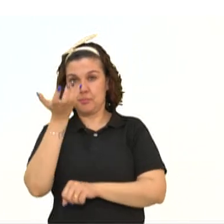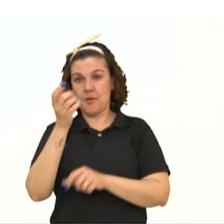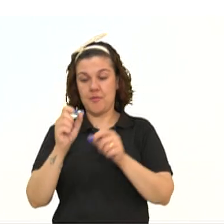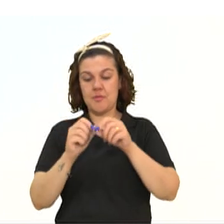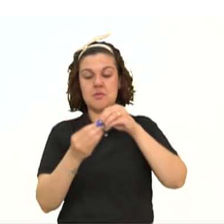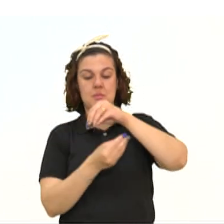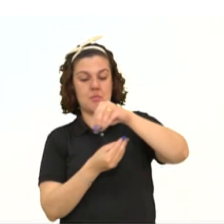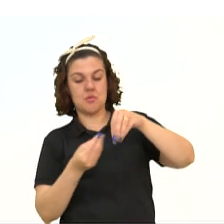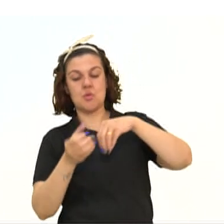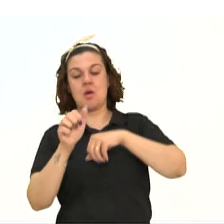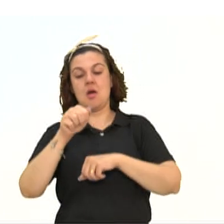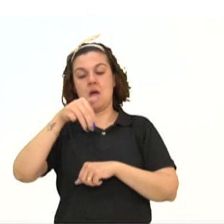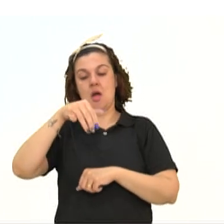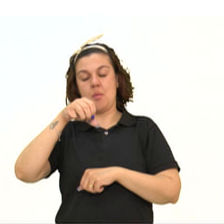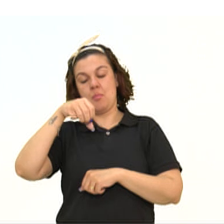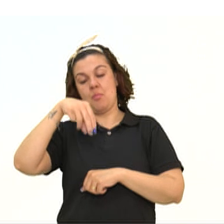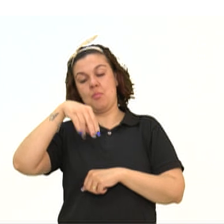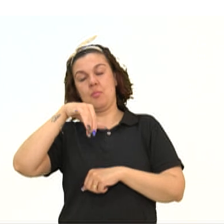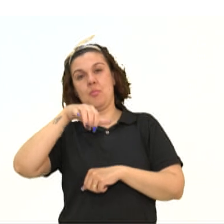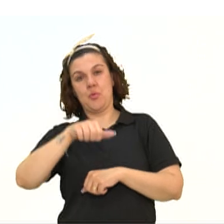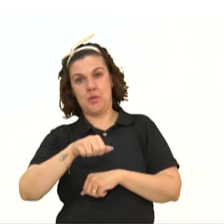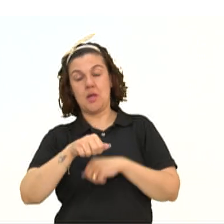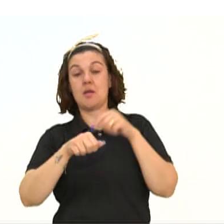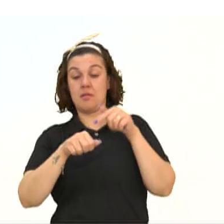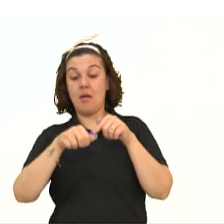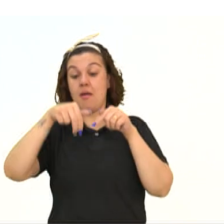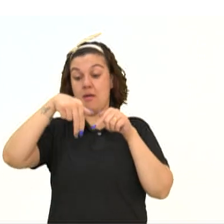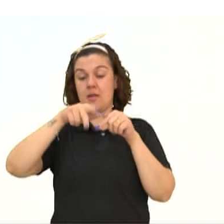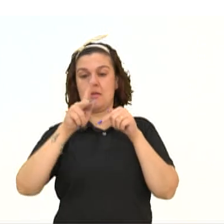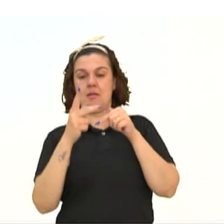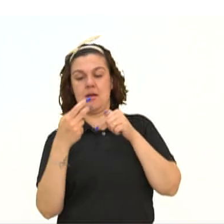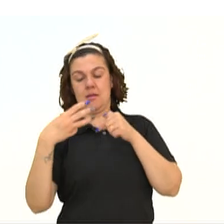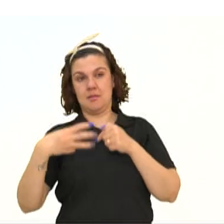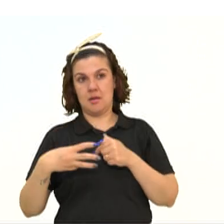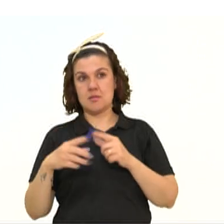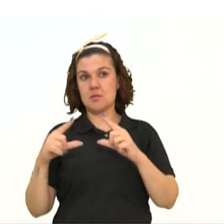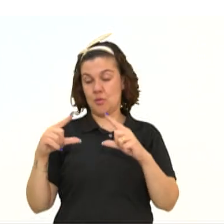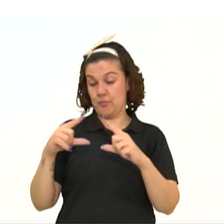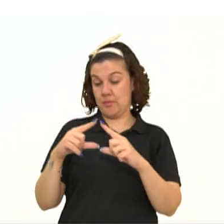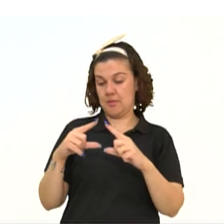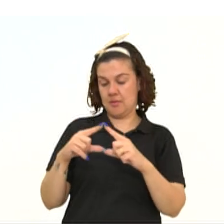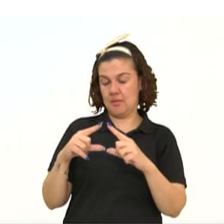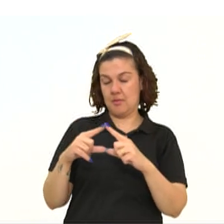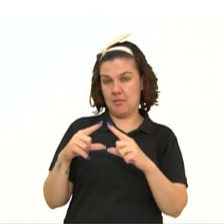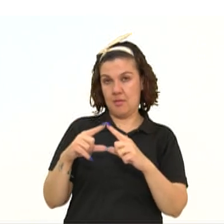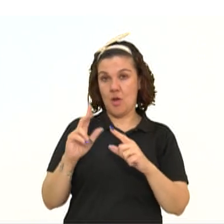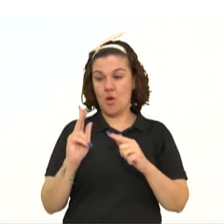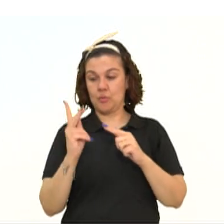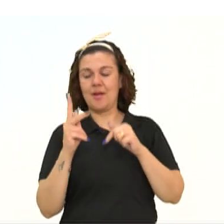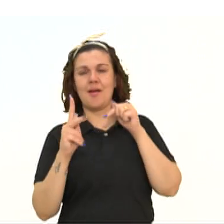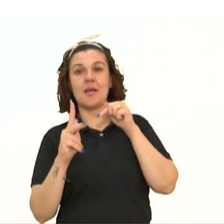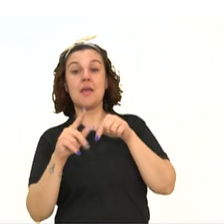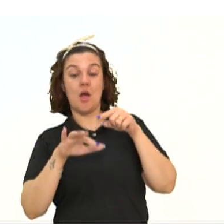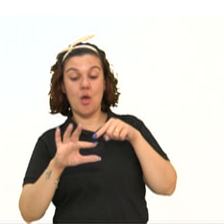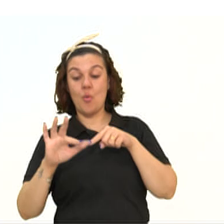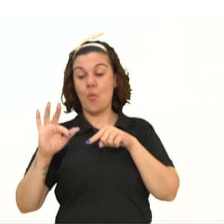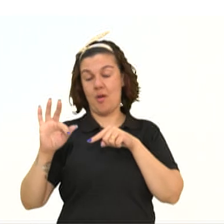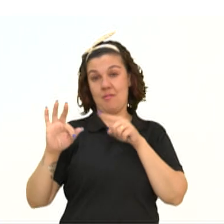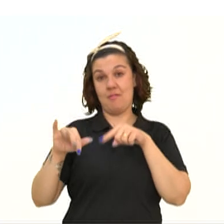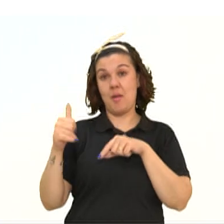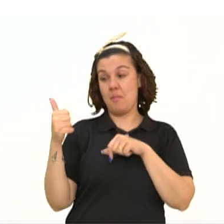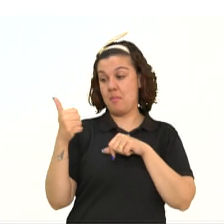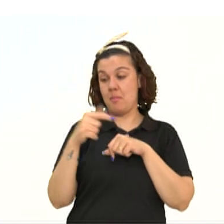substância composta NH3. Aí o ΔHF de formação, nesse caso, é menos